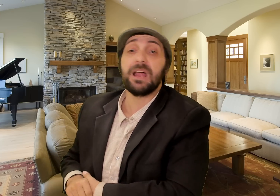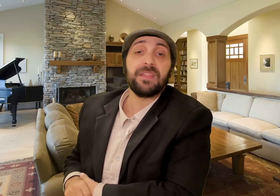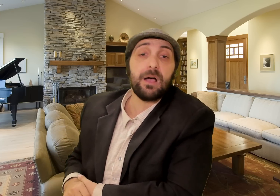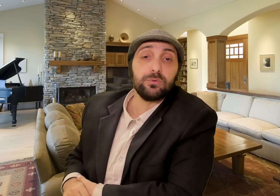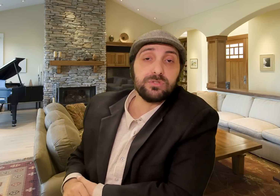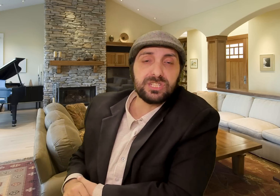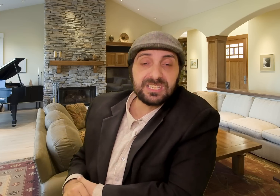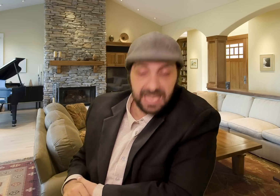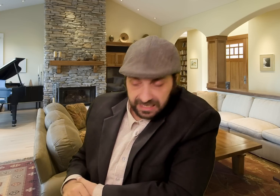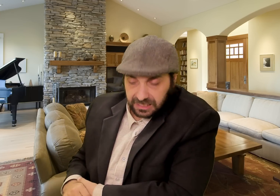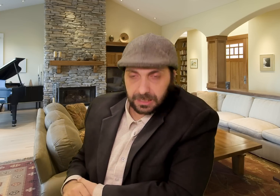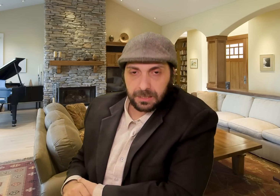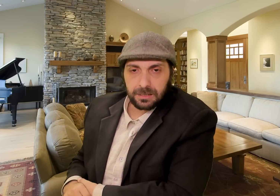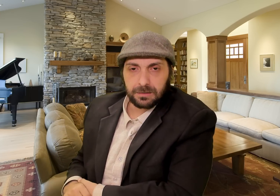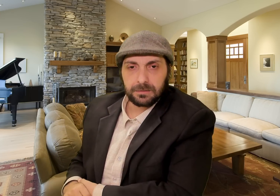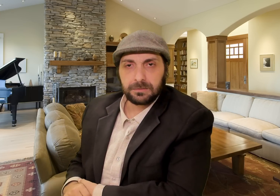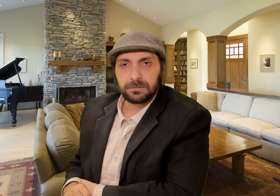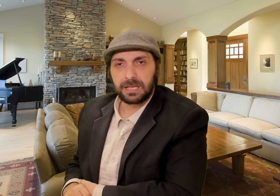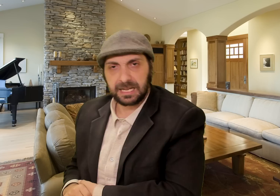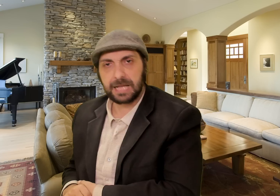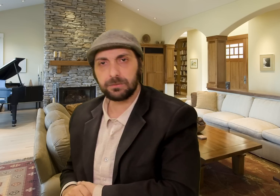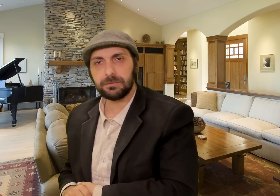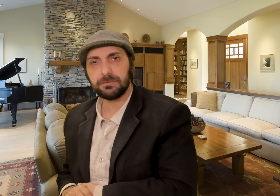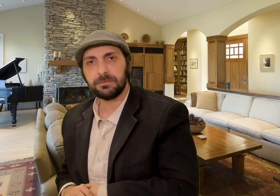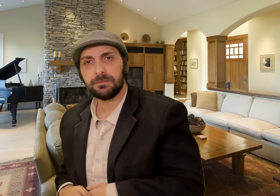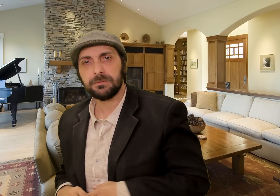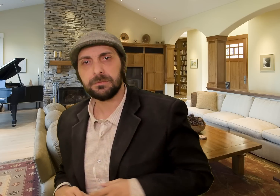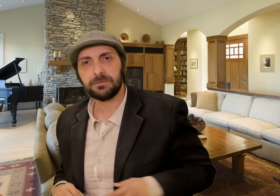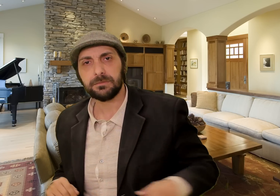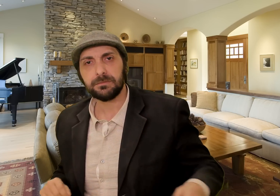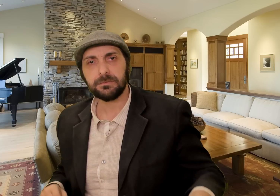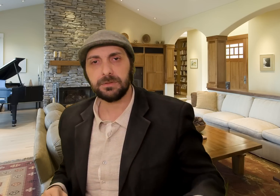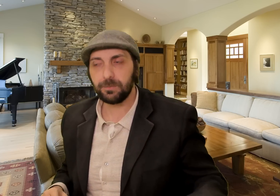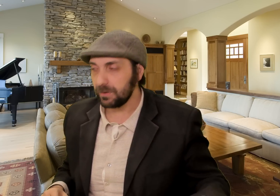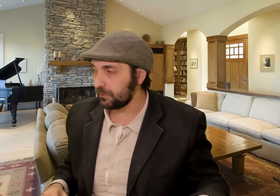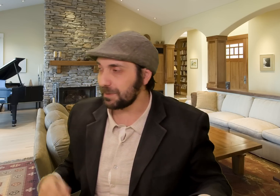do Palácio do Planalto se quiser aqui tá ligado